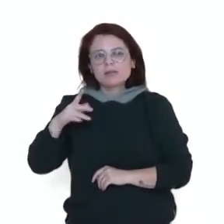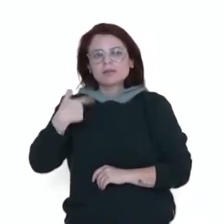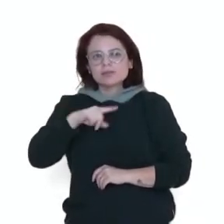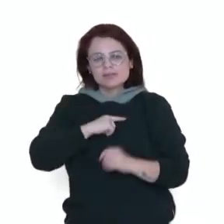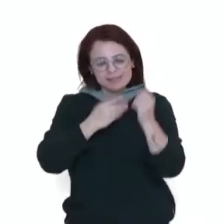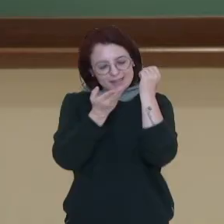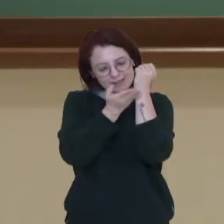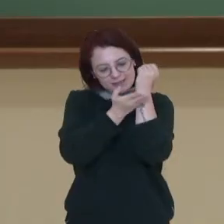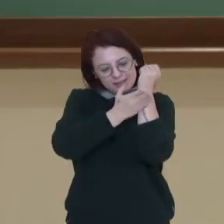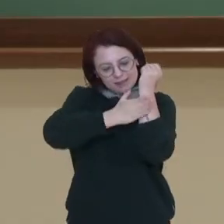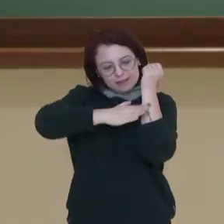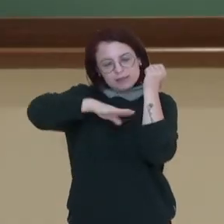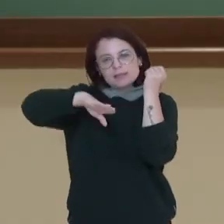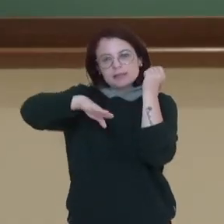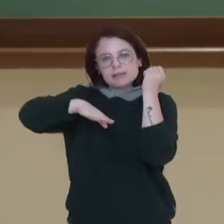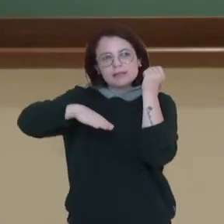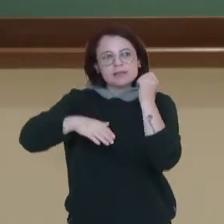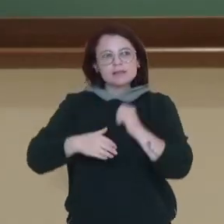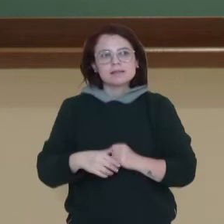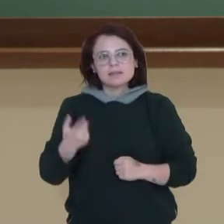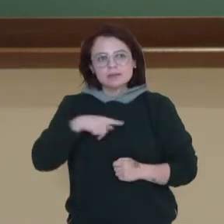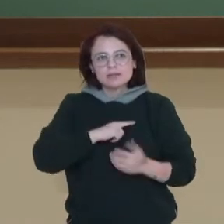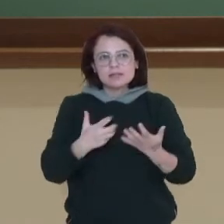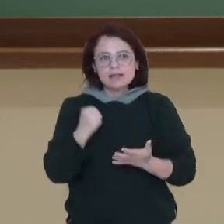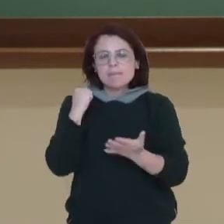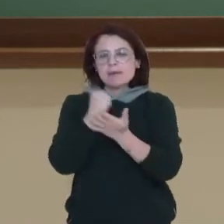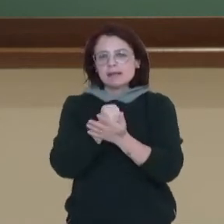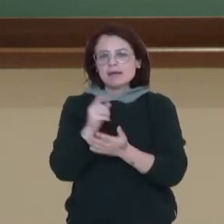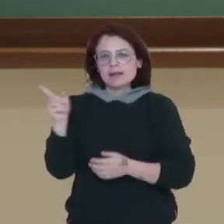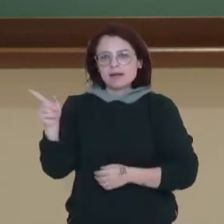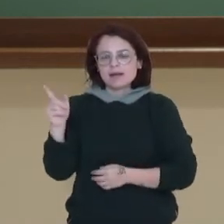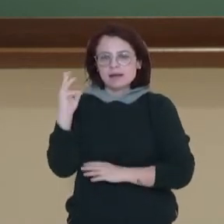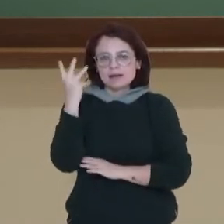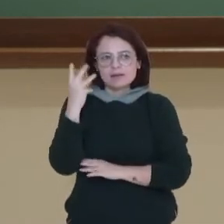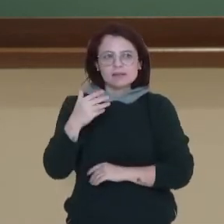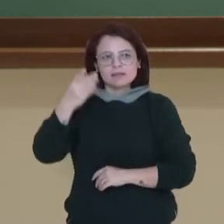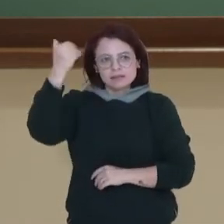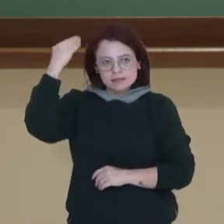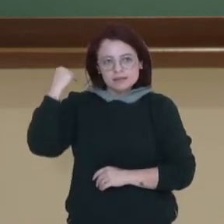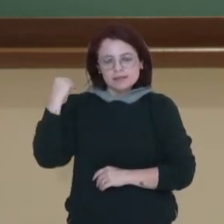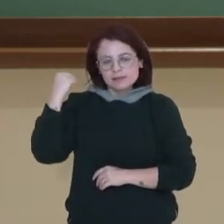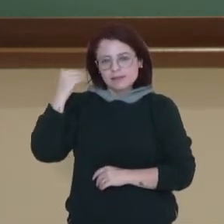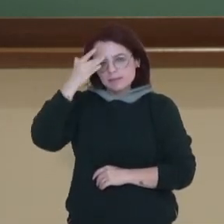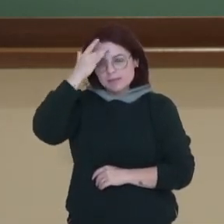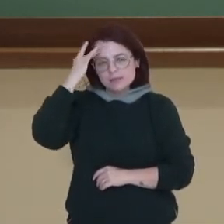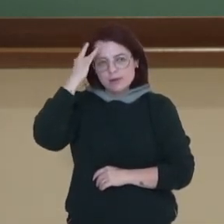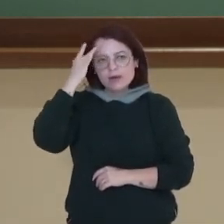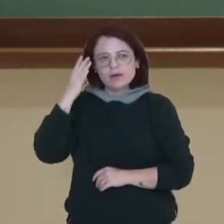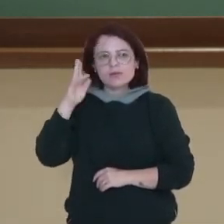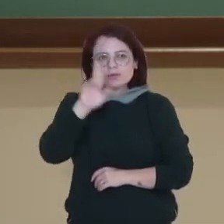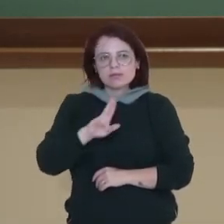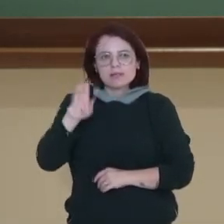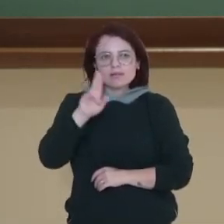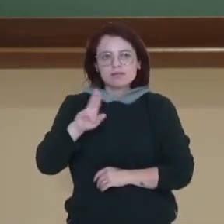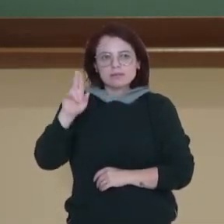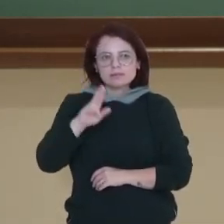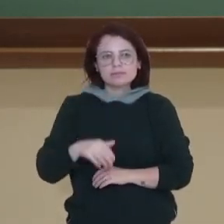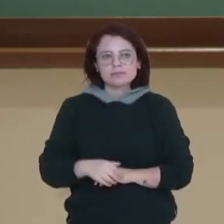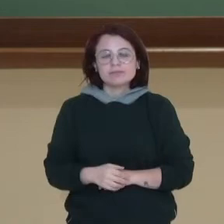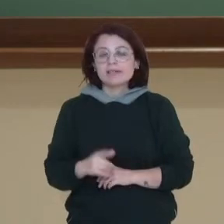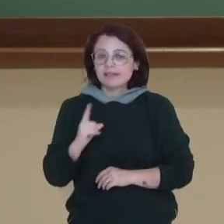de árvore. Qual é o objetivo? Matar a árvore. Tá? Isso era um costume antigo, tá? Mas que algumas culturas ainda